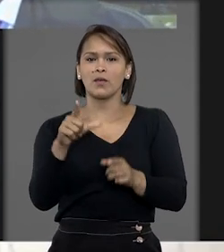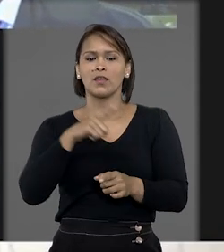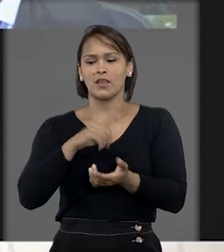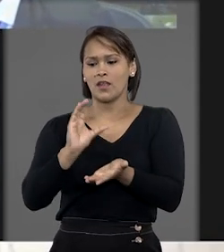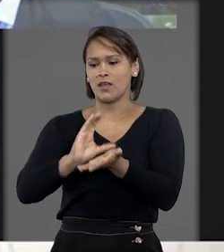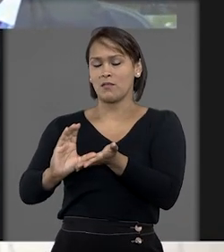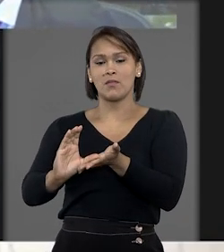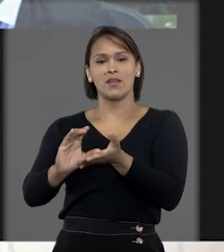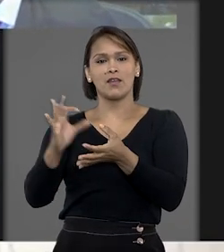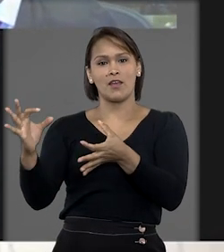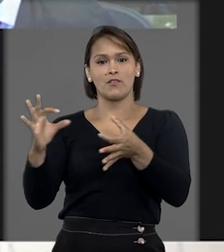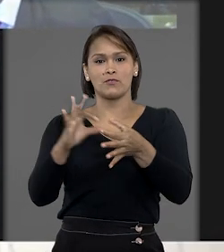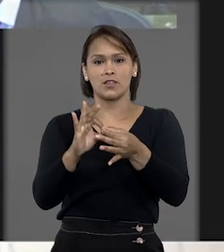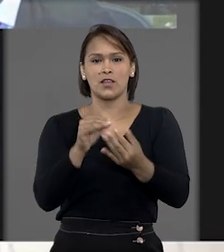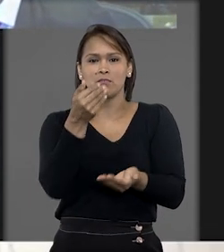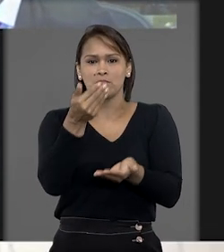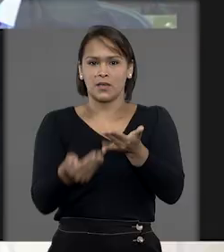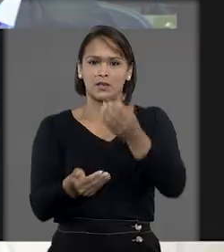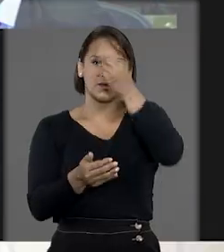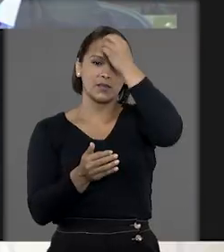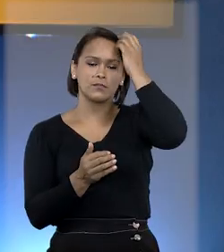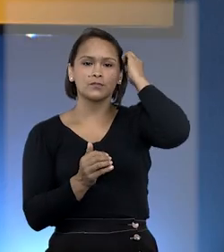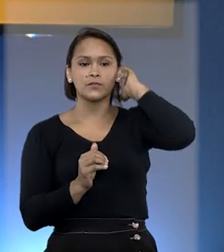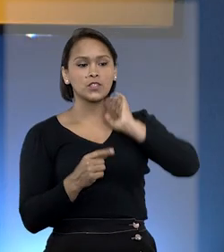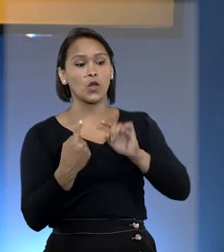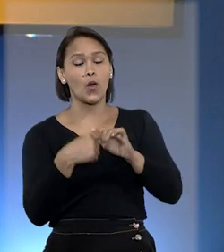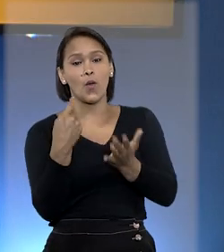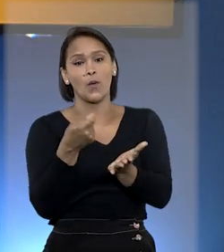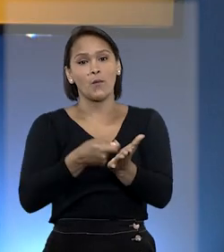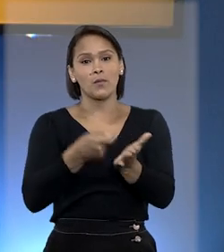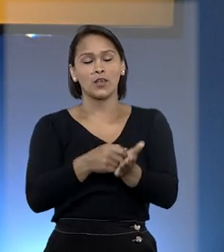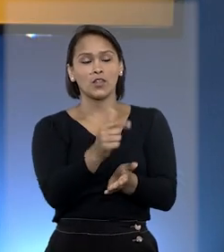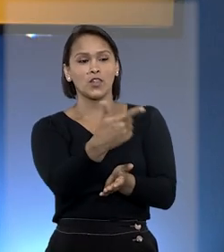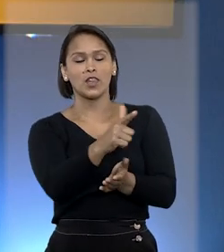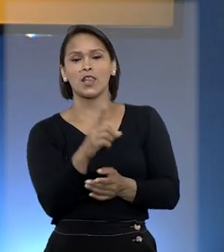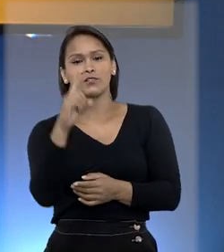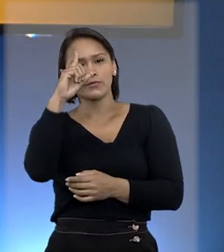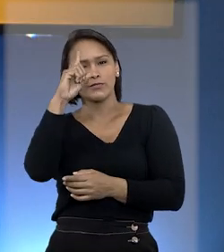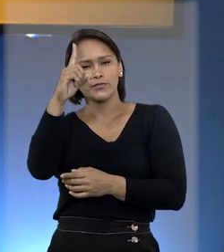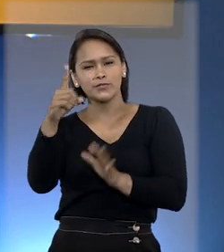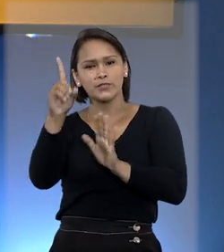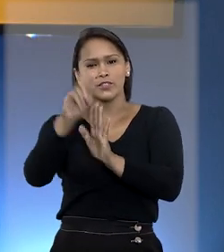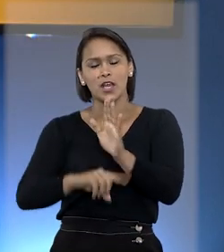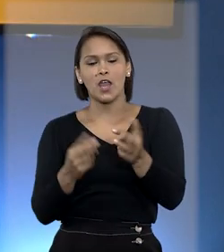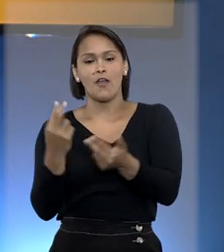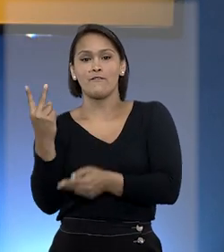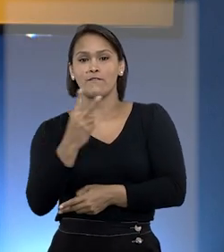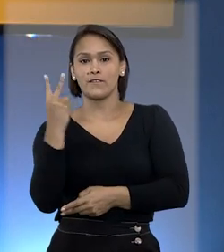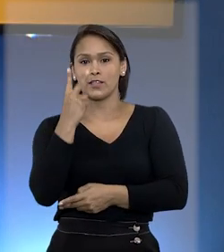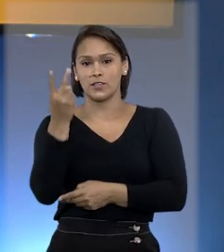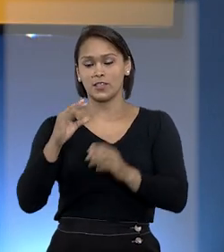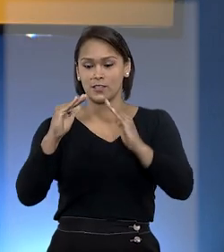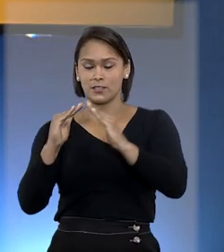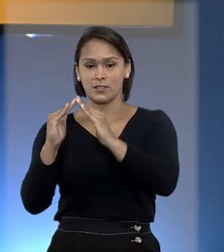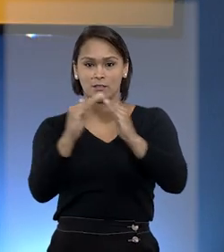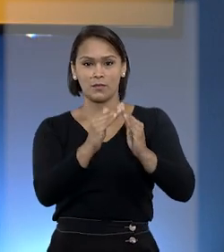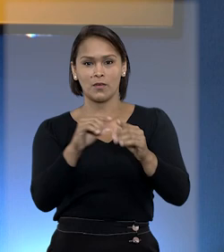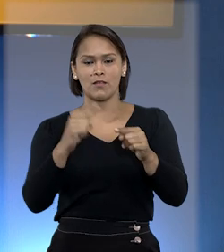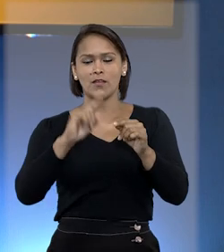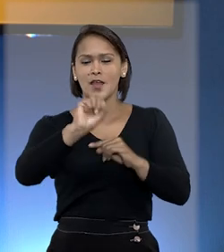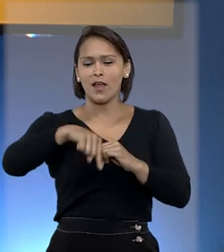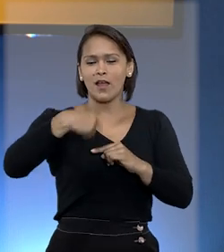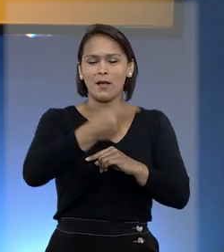terá de indenizar o filiado pelos prejuízos comprador não tem direito a indenização por valorização de